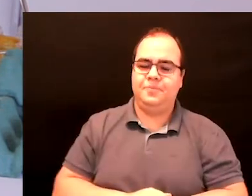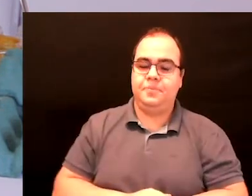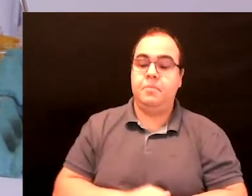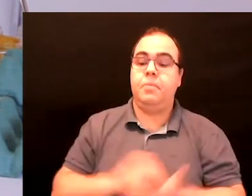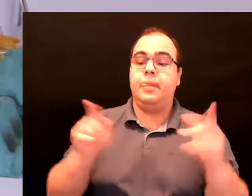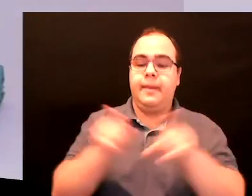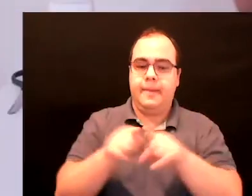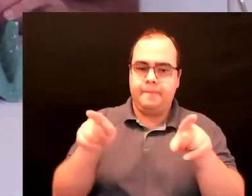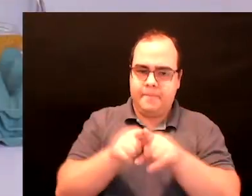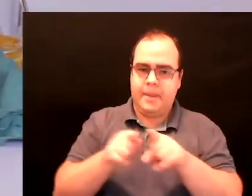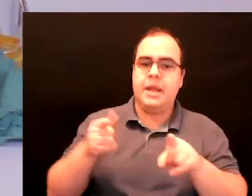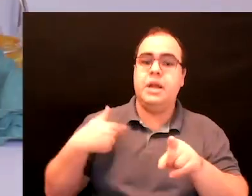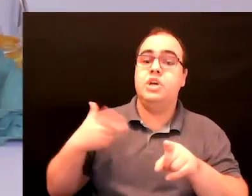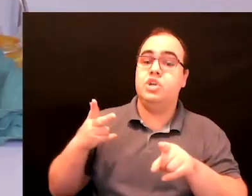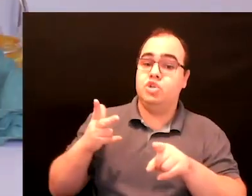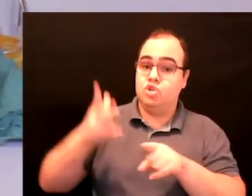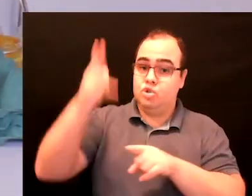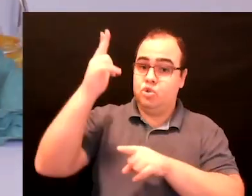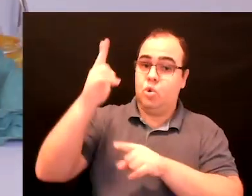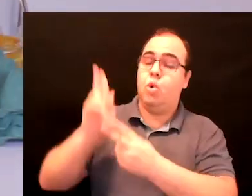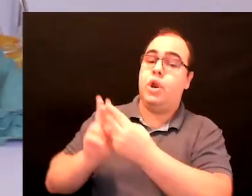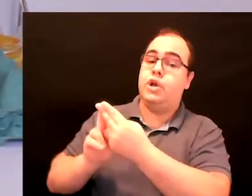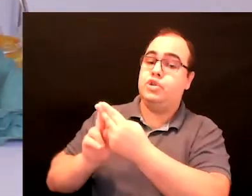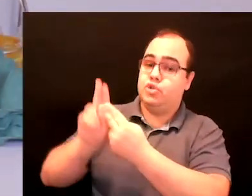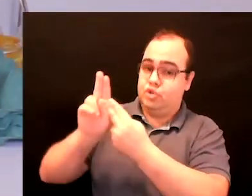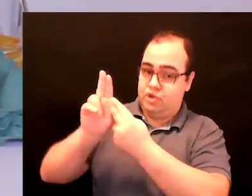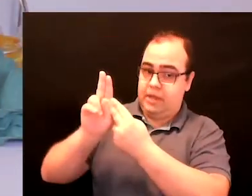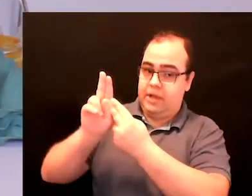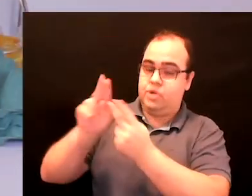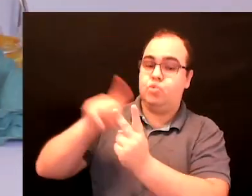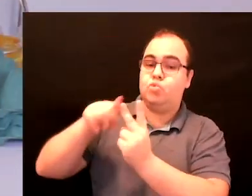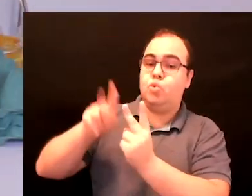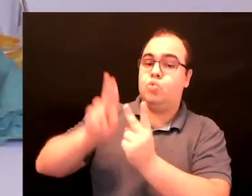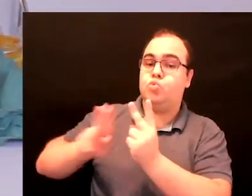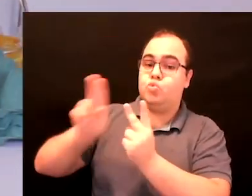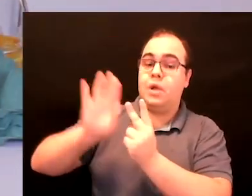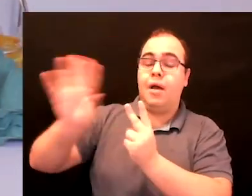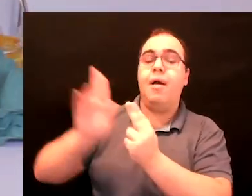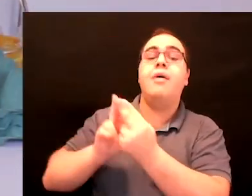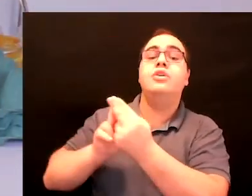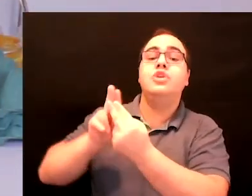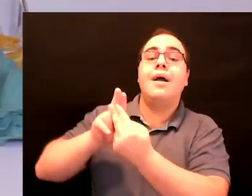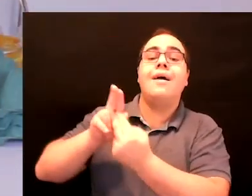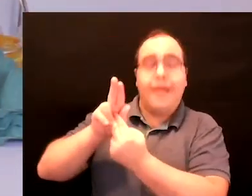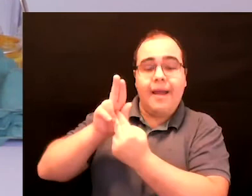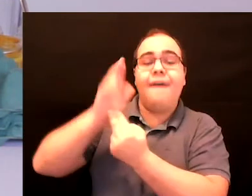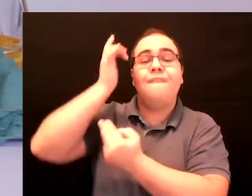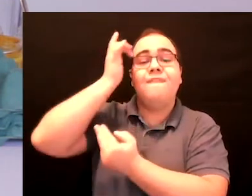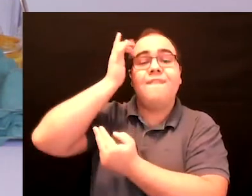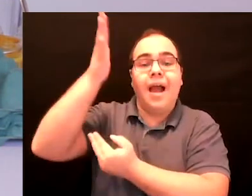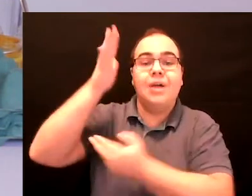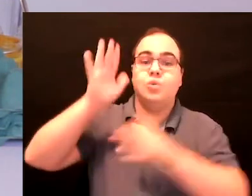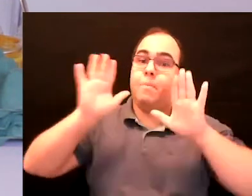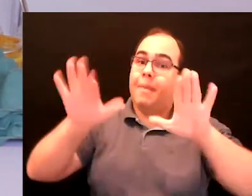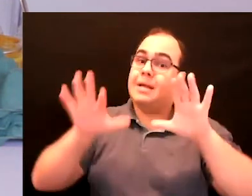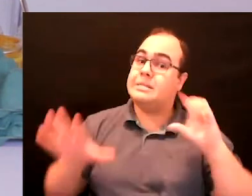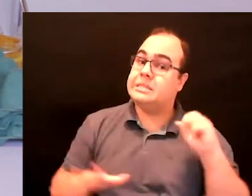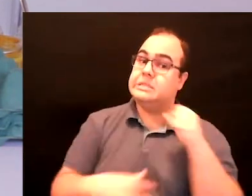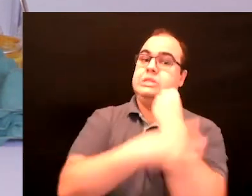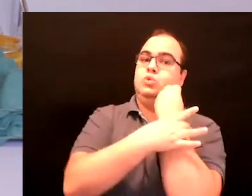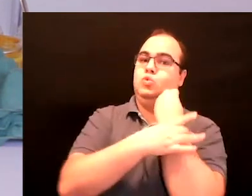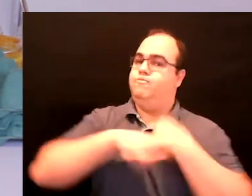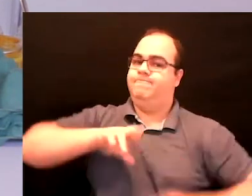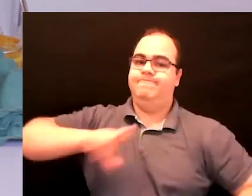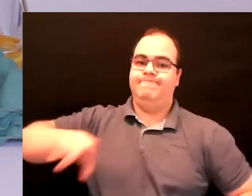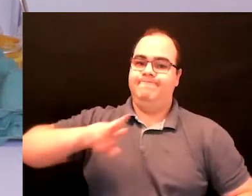facilmente, tá? Tanto a tesoura como o estilete. O estilete eu acho mais fácil, mas talvez ele